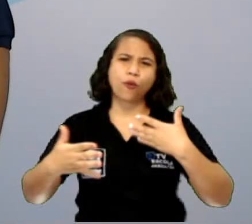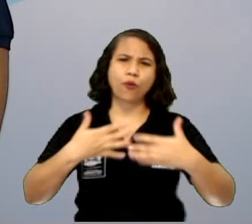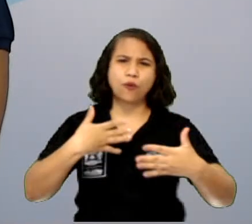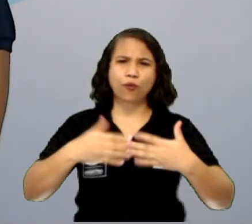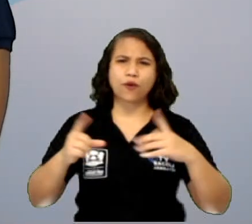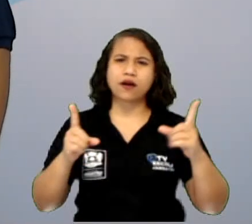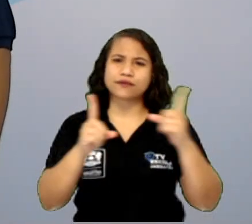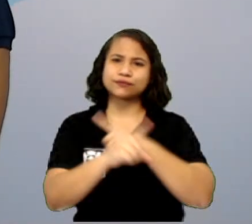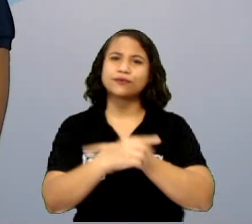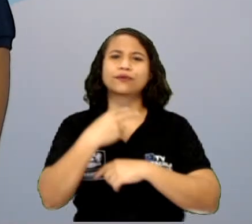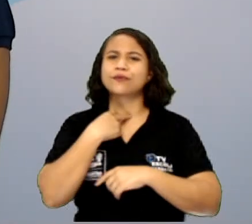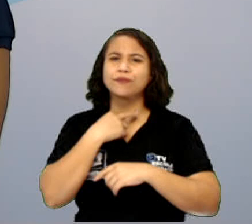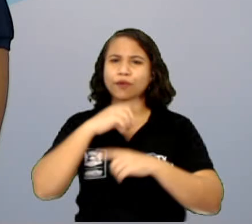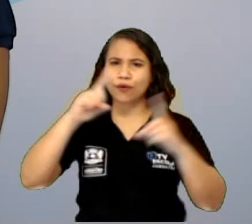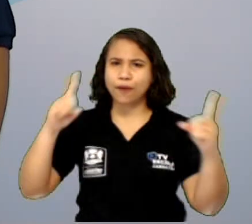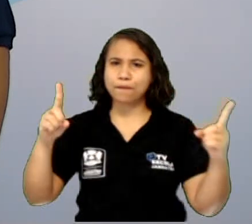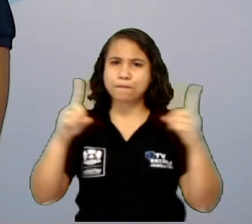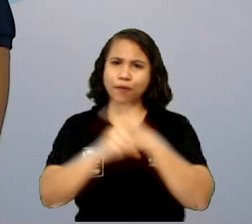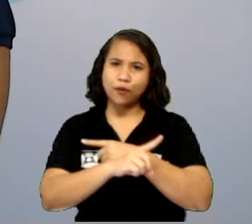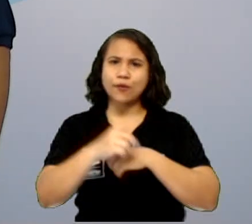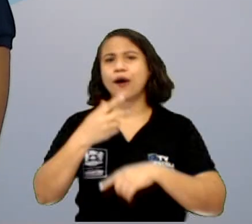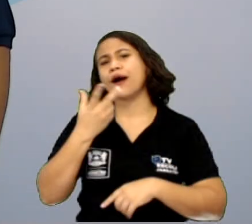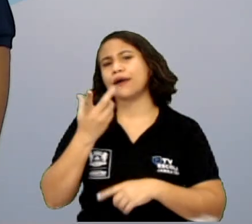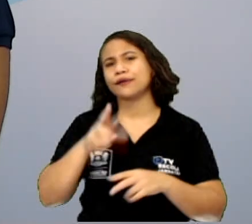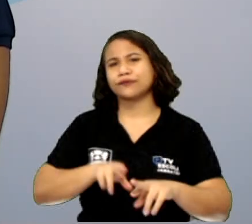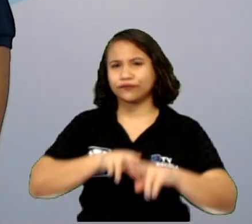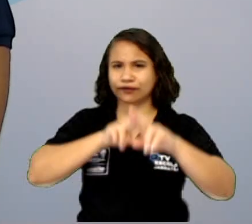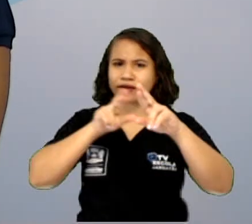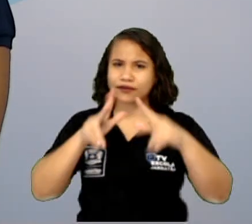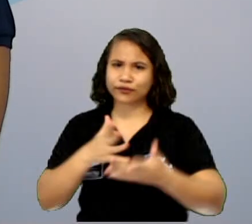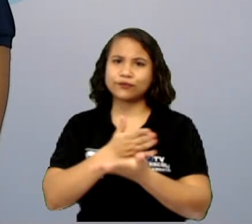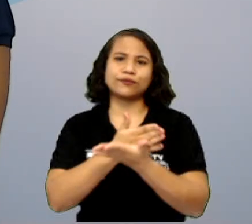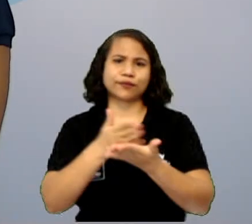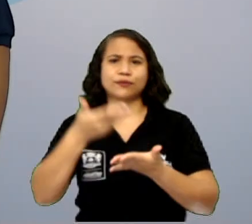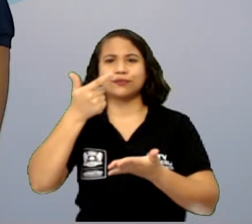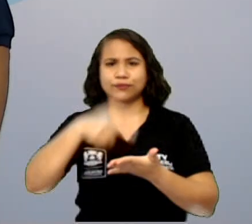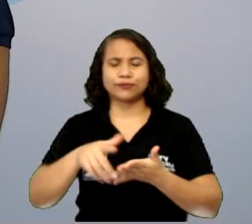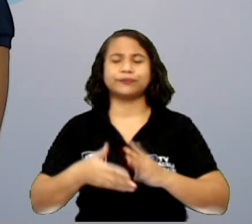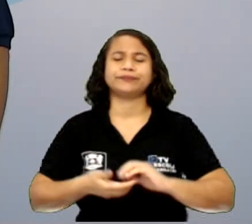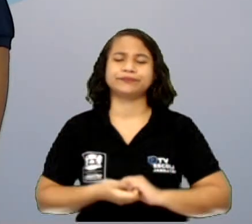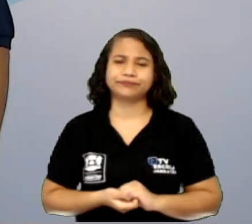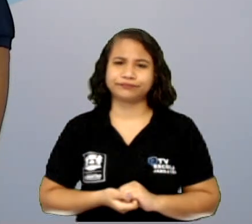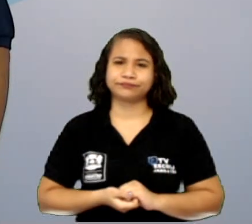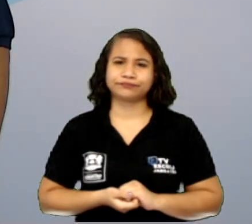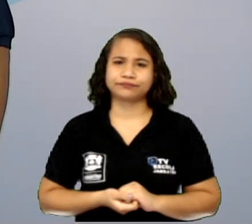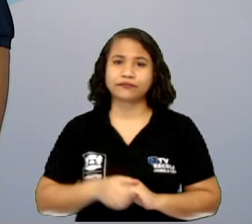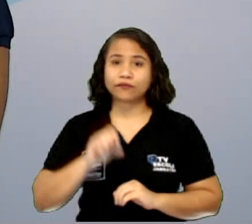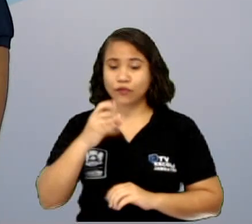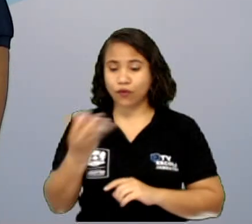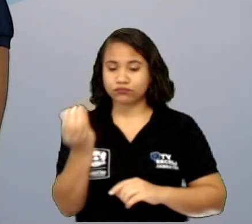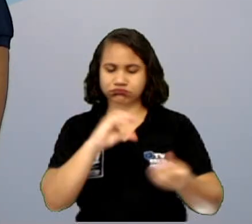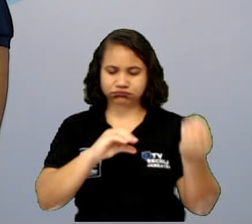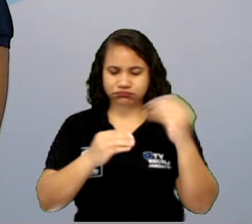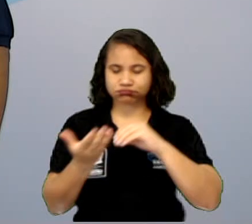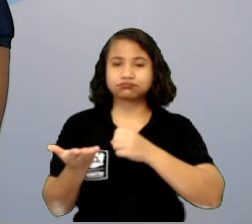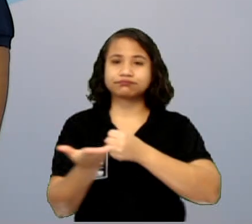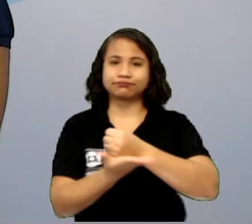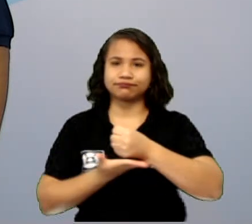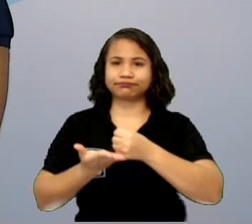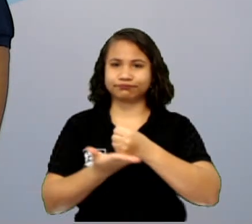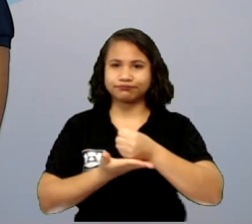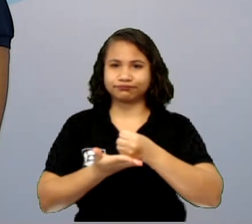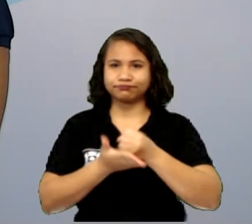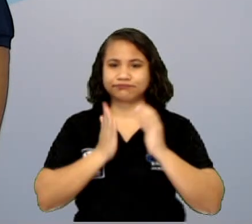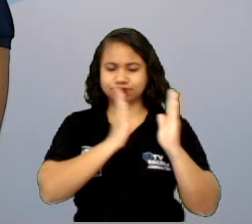das duas só não faça com as duas pega você vai estar voltando a situação inicial e agora é só aplicar O Teorema Fundamental das